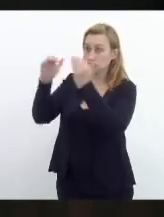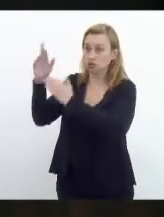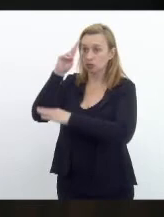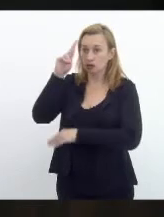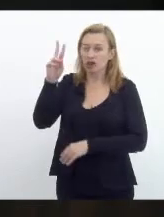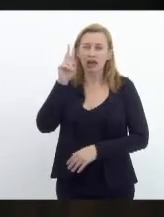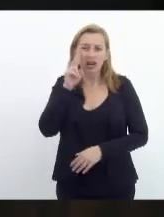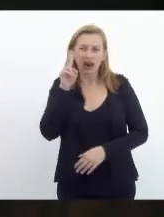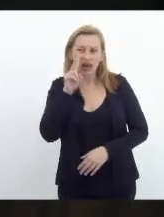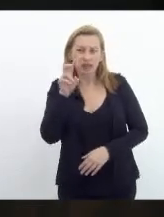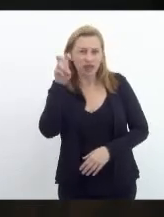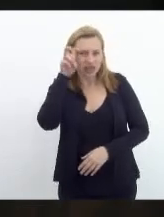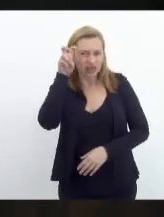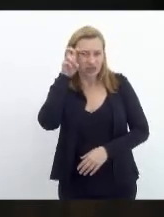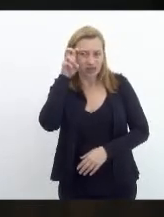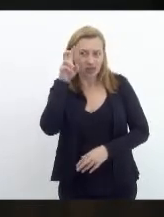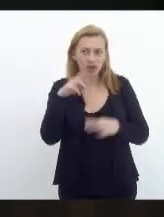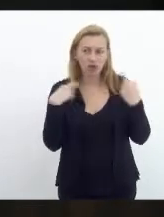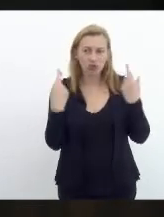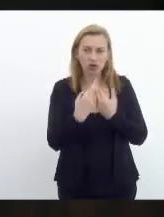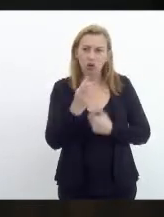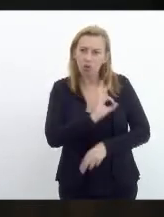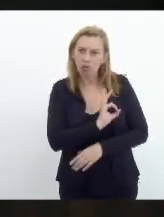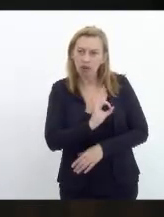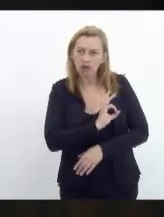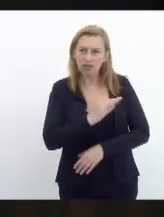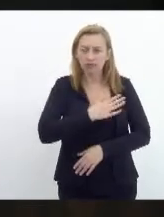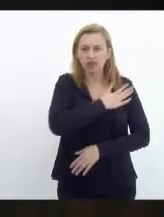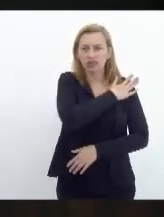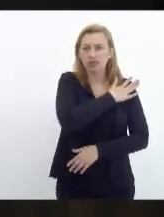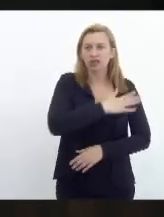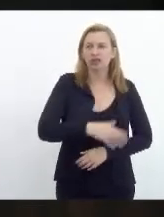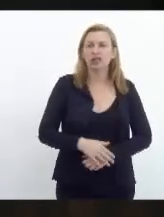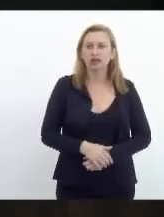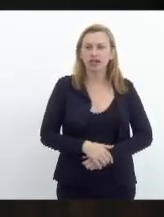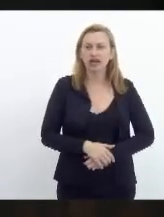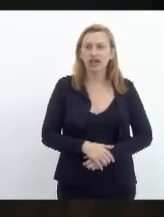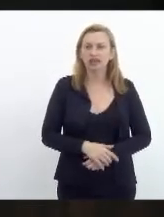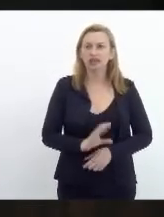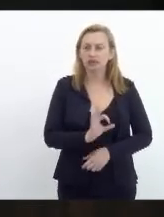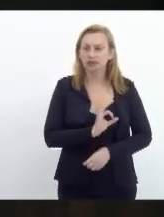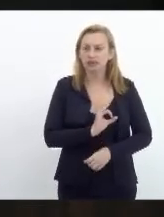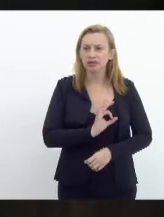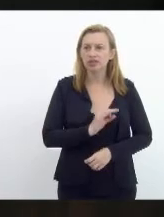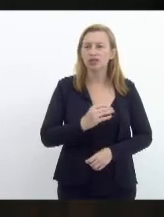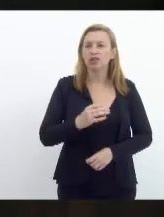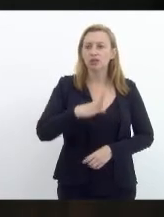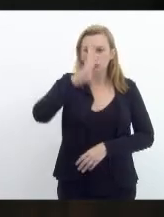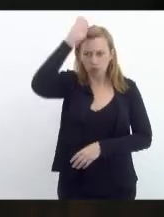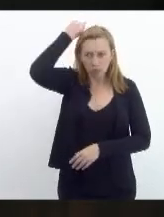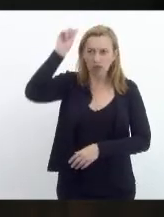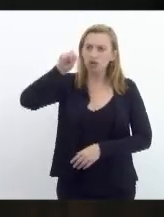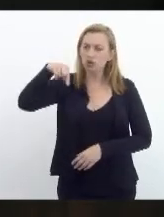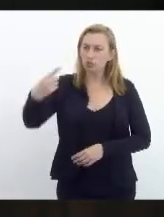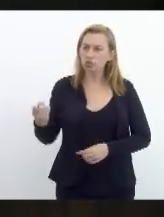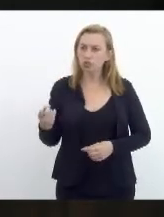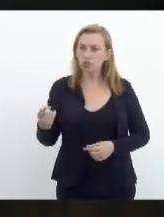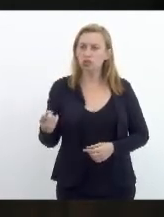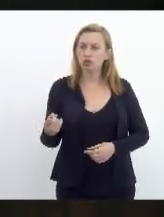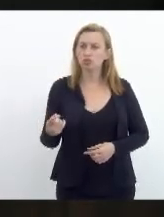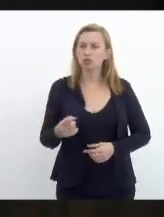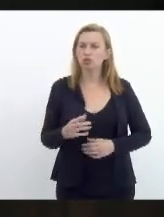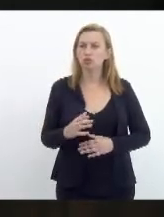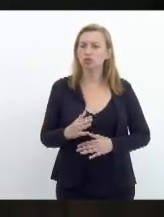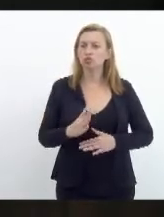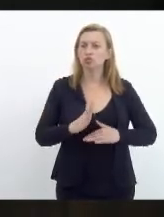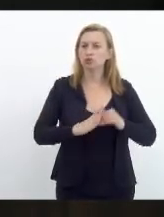nós fizemos naquela quinta-feira uma reunião com a Polícia Militar, os policiais militares, estavam também bombeiros, tinha outras categorias.